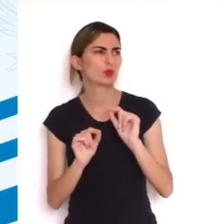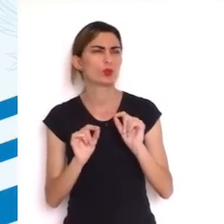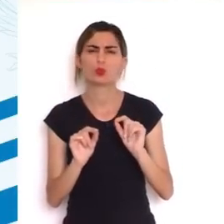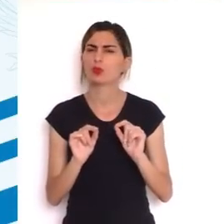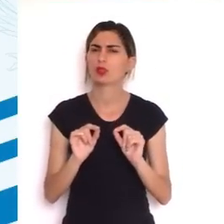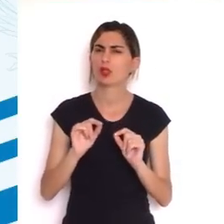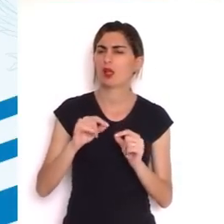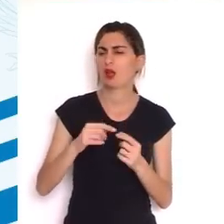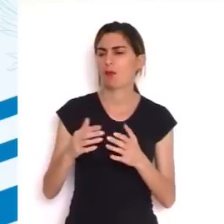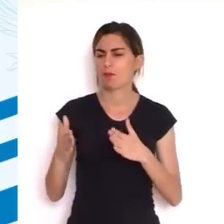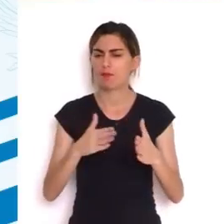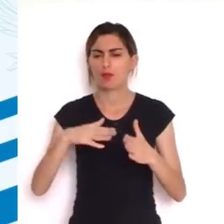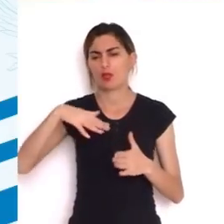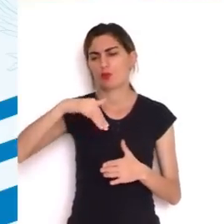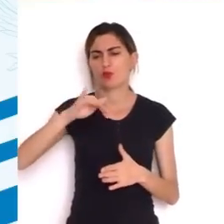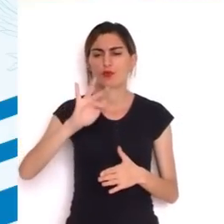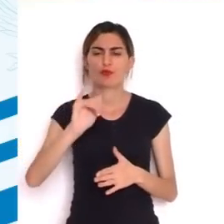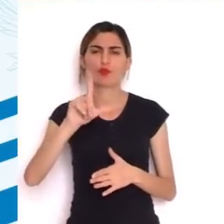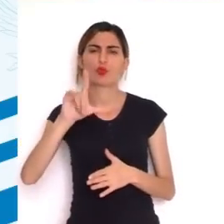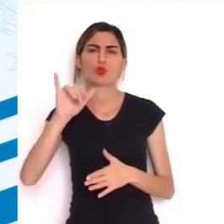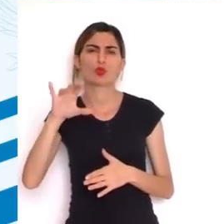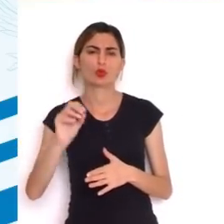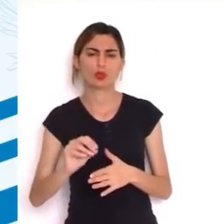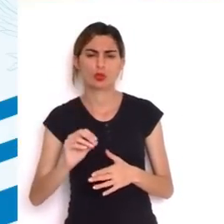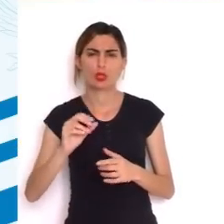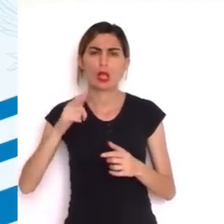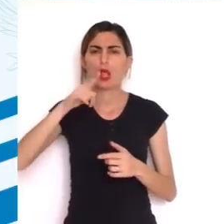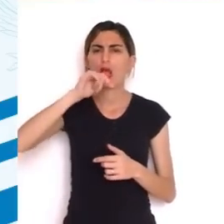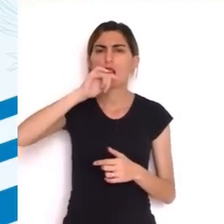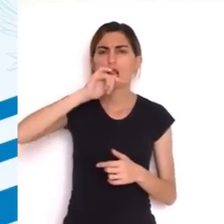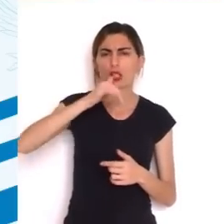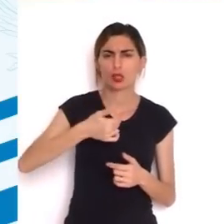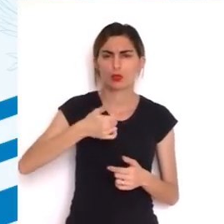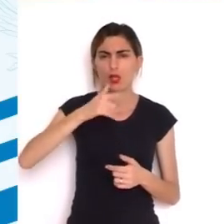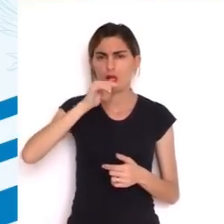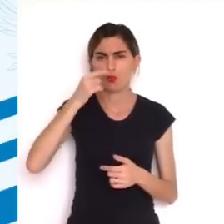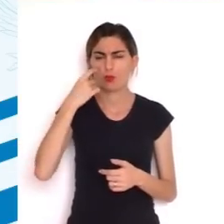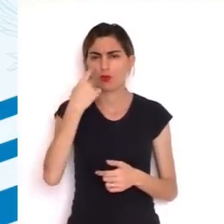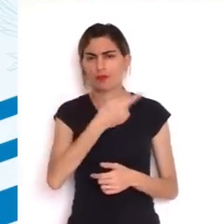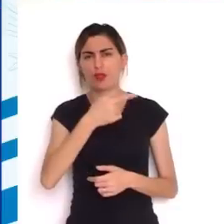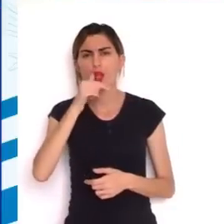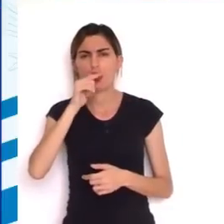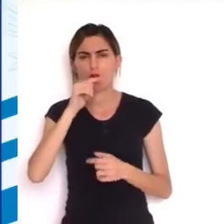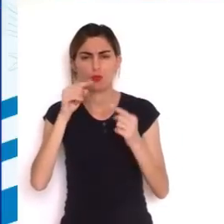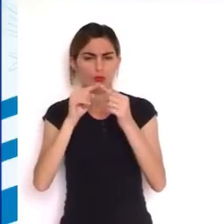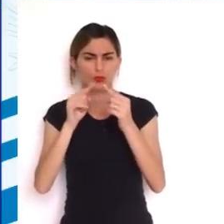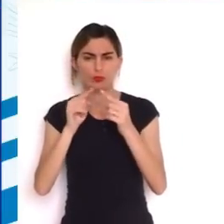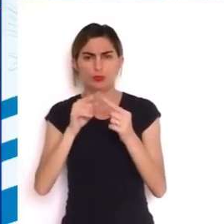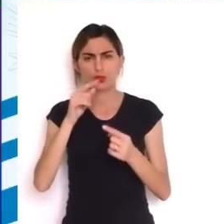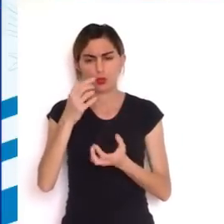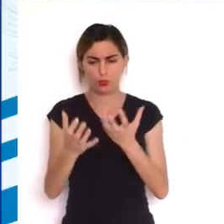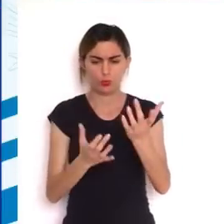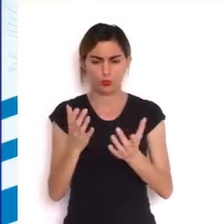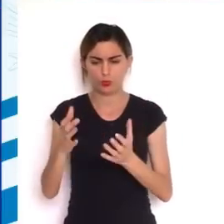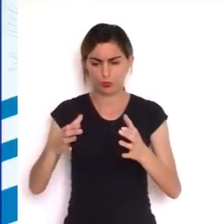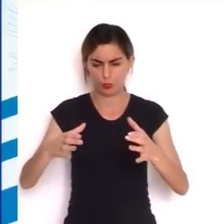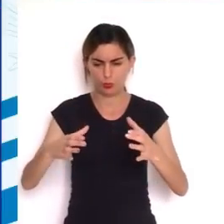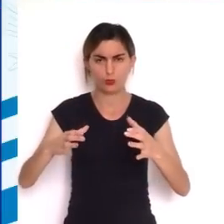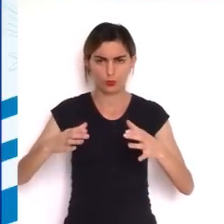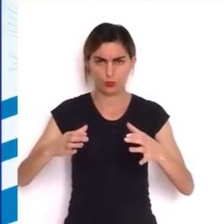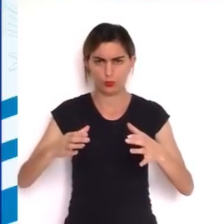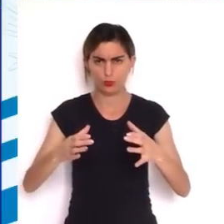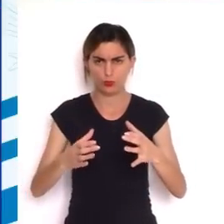pergunta, o que são meios fluidos? São meios líquidos. Observe aí a imagem dessa panela,